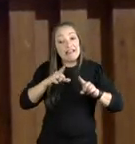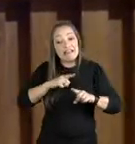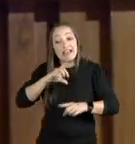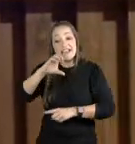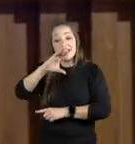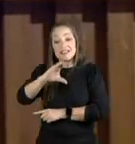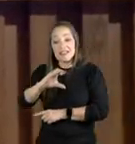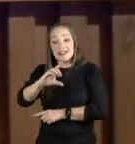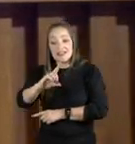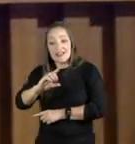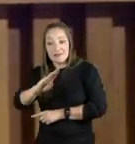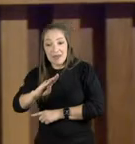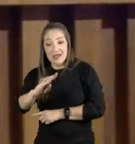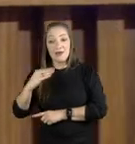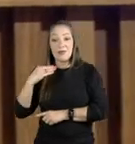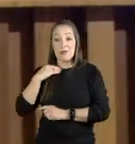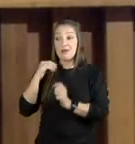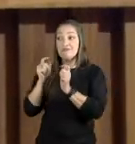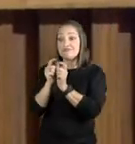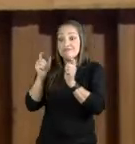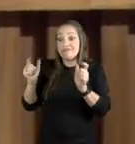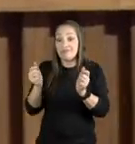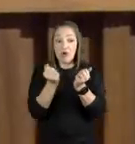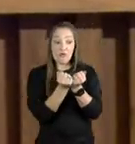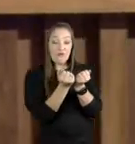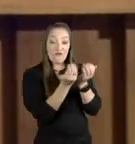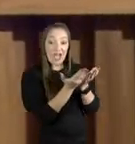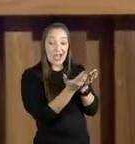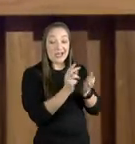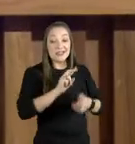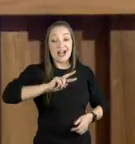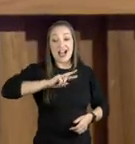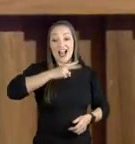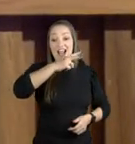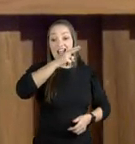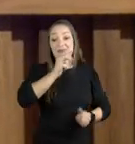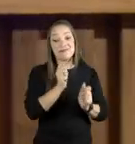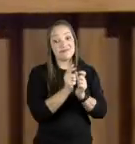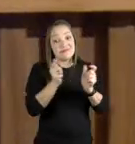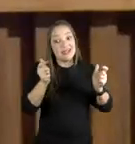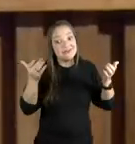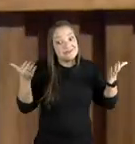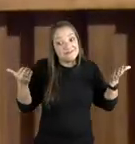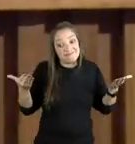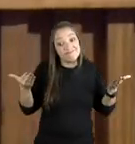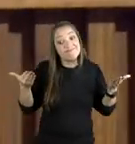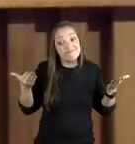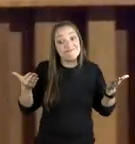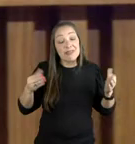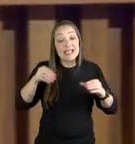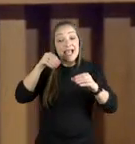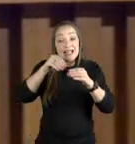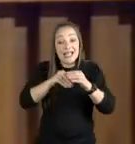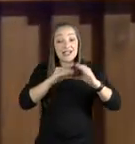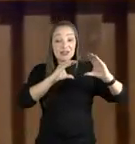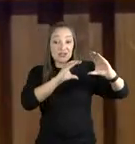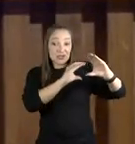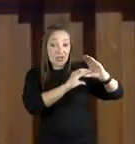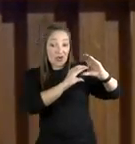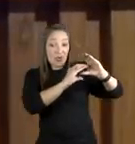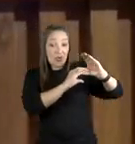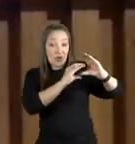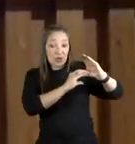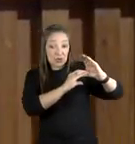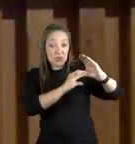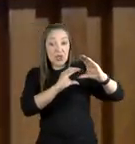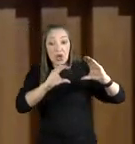lá, te oferecendo uma rentabilidade maior. Né? Então, dentro da corretora, por que eu indico a